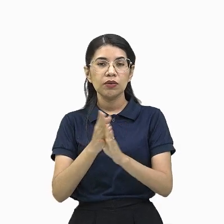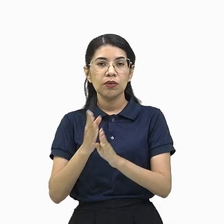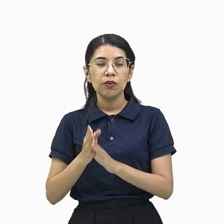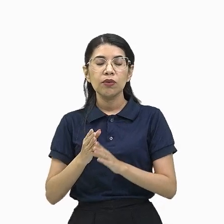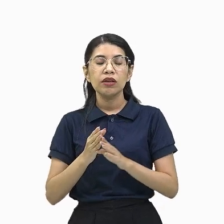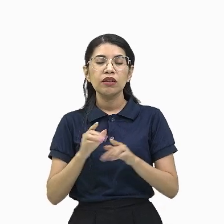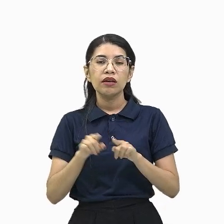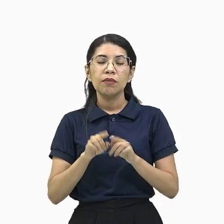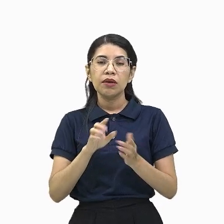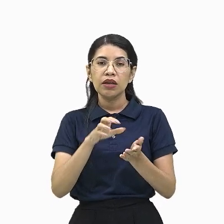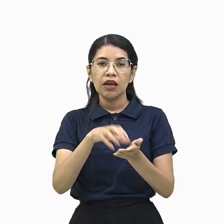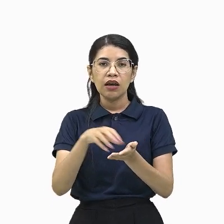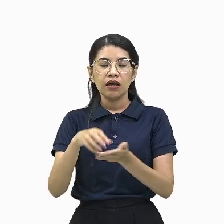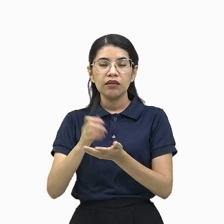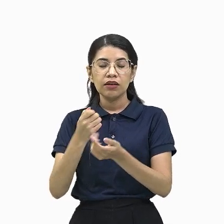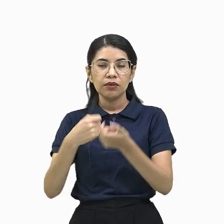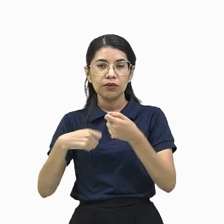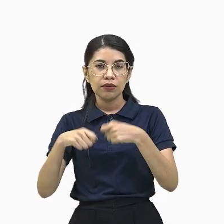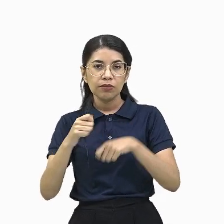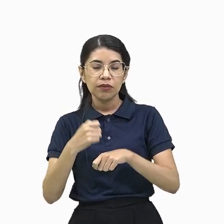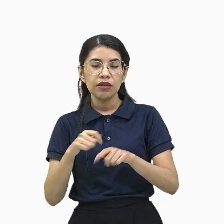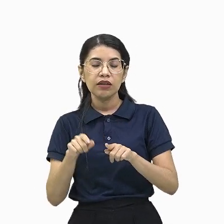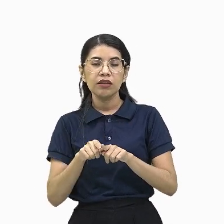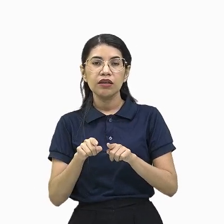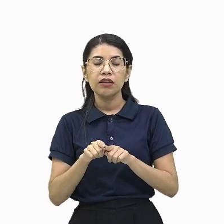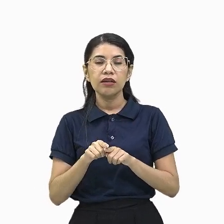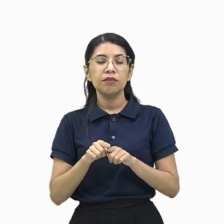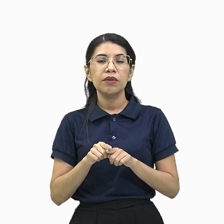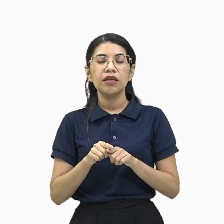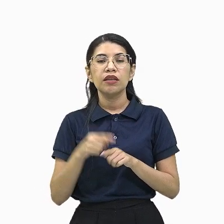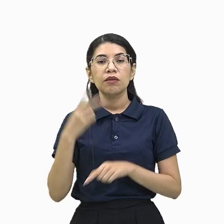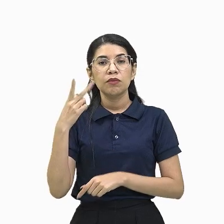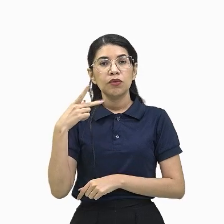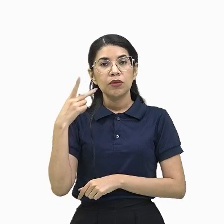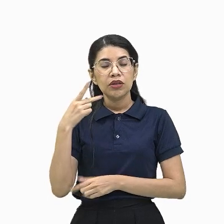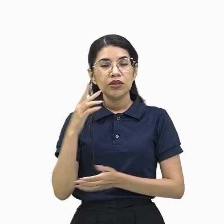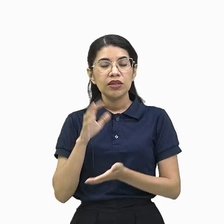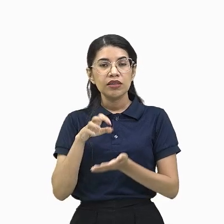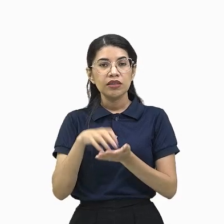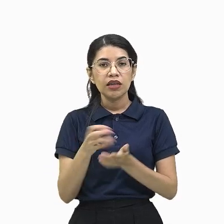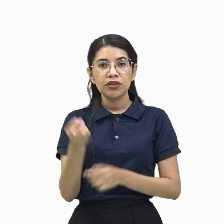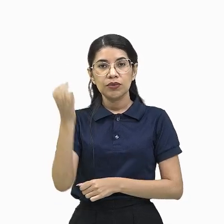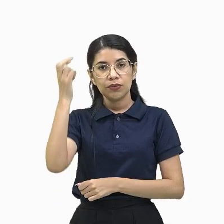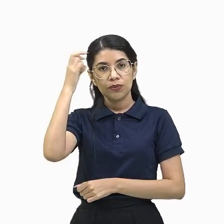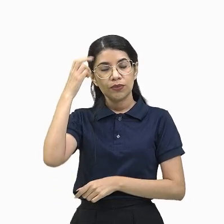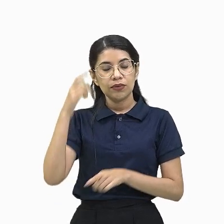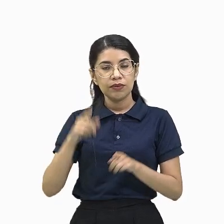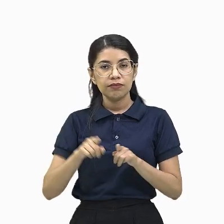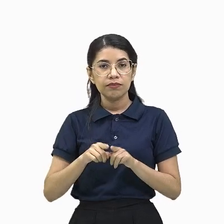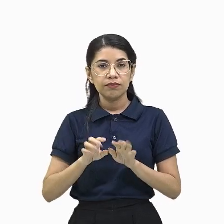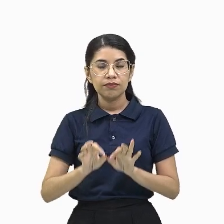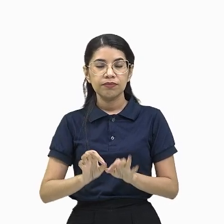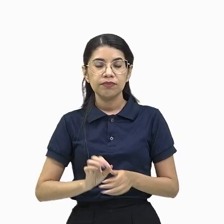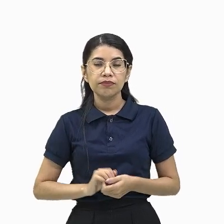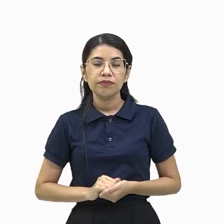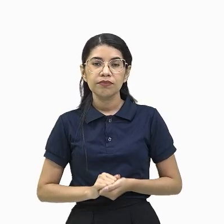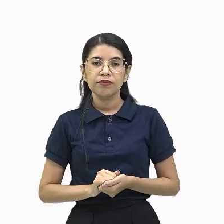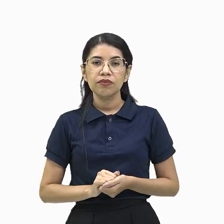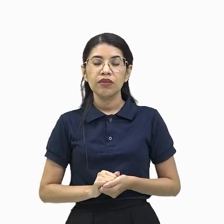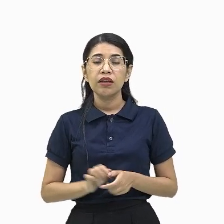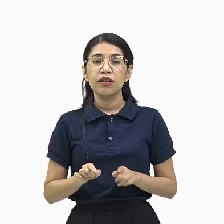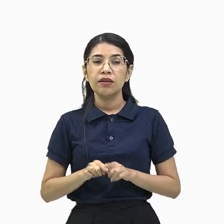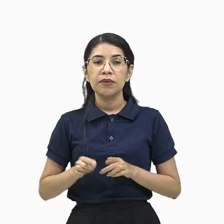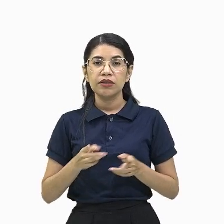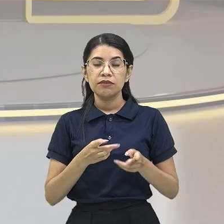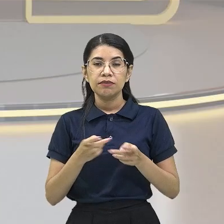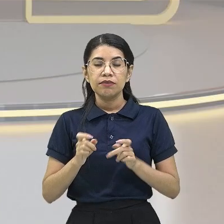das atividades econômicas, as sedes dessas atividades políticas e culturais, certo? E aí a gente vai observar